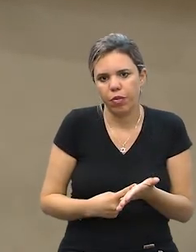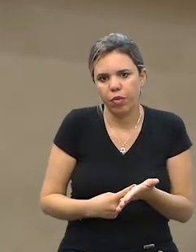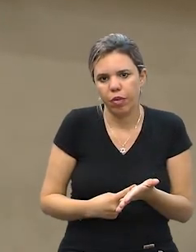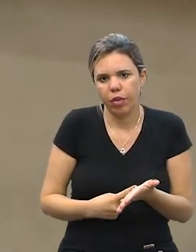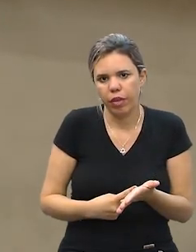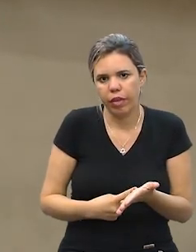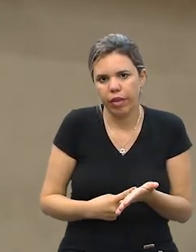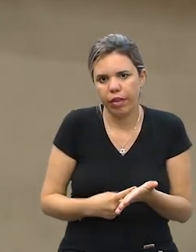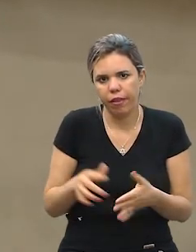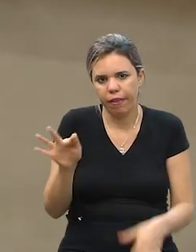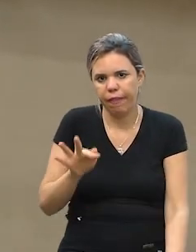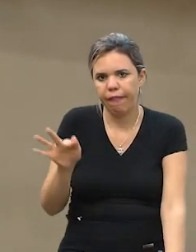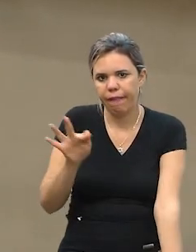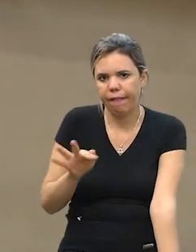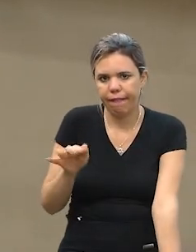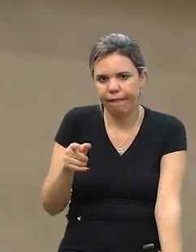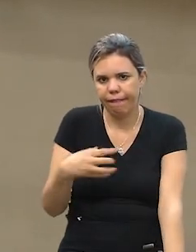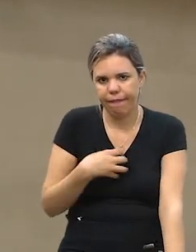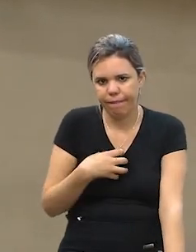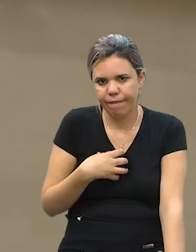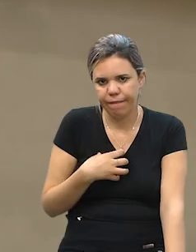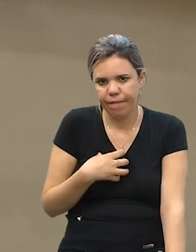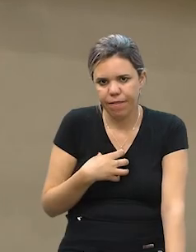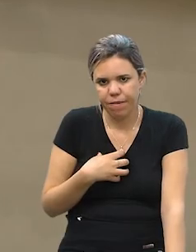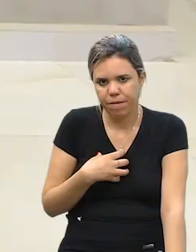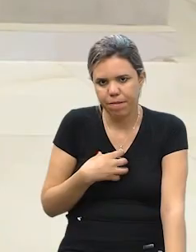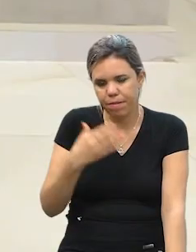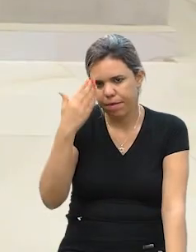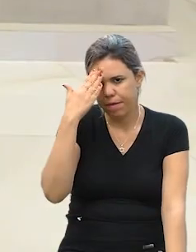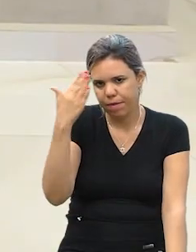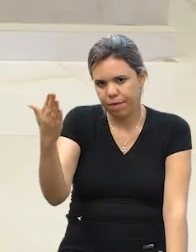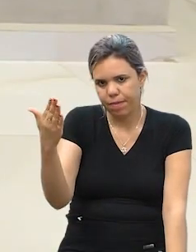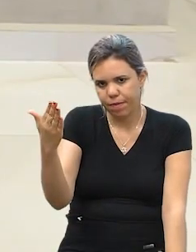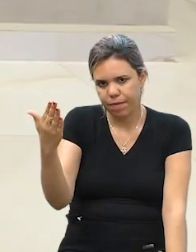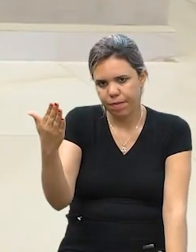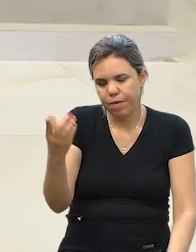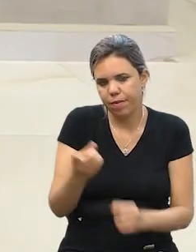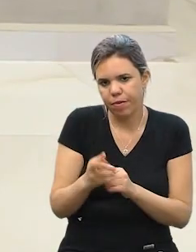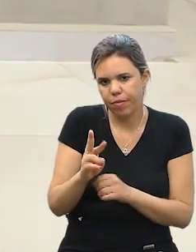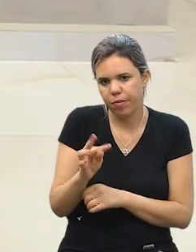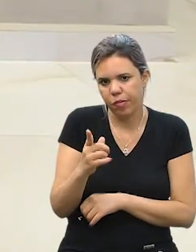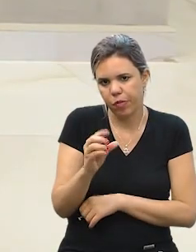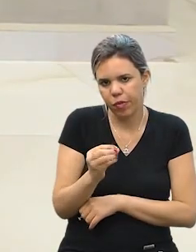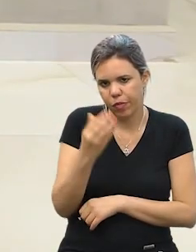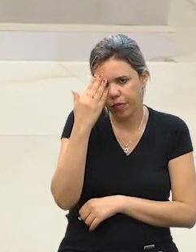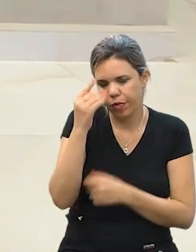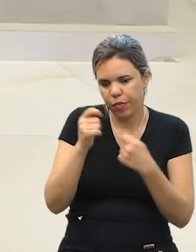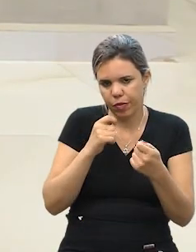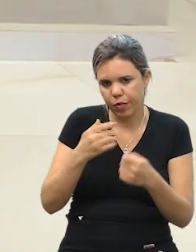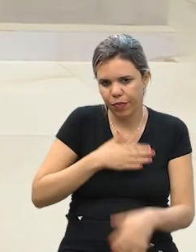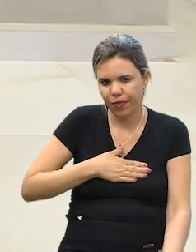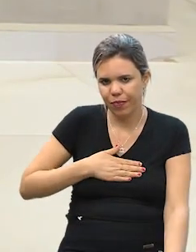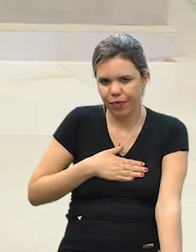uma faculdade desse porte. Muito obrigado, Dr. Thiago, pela entrevista.